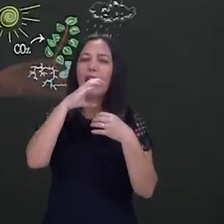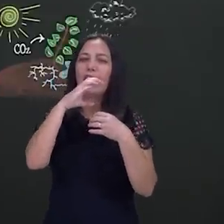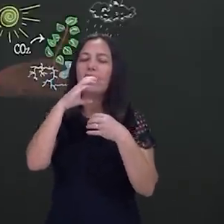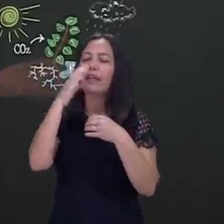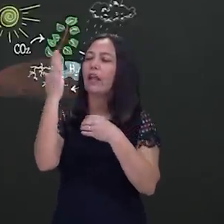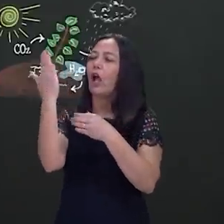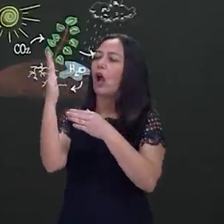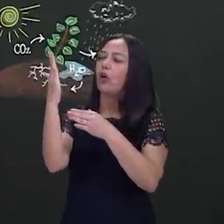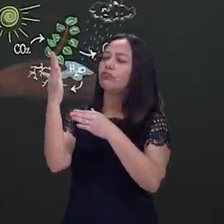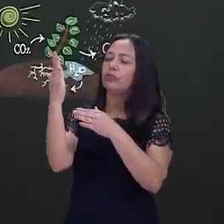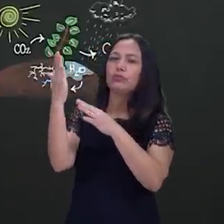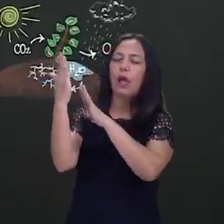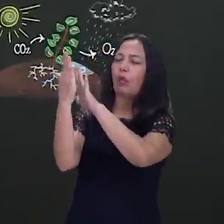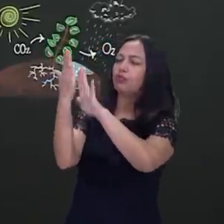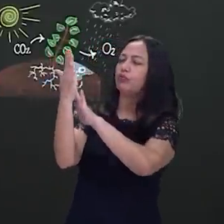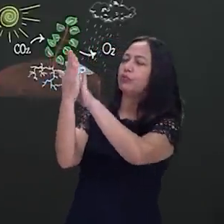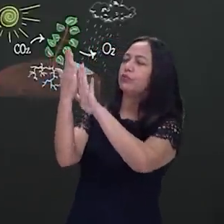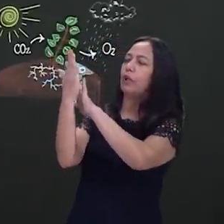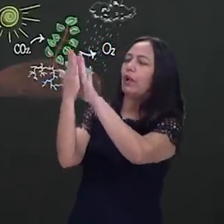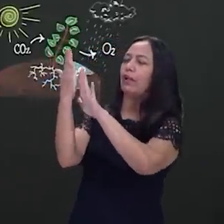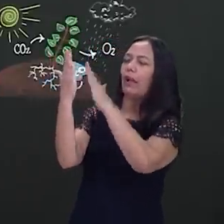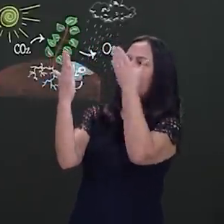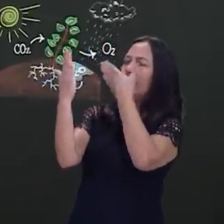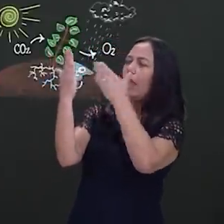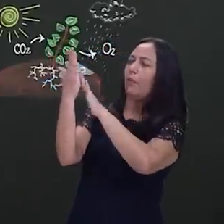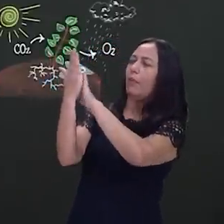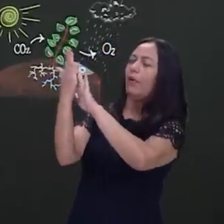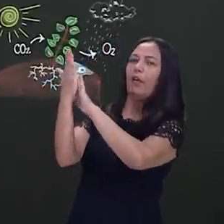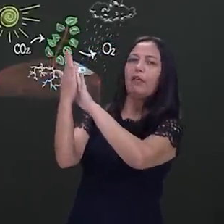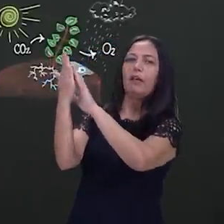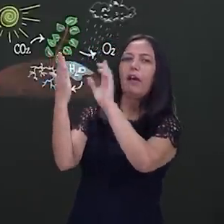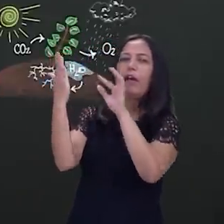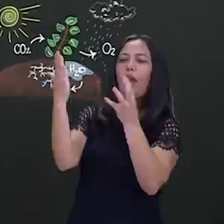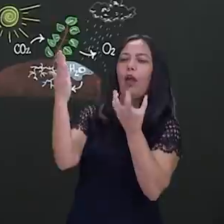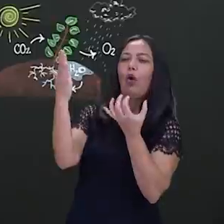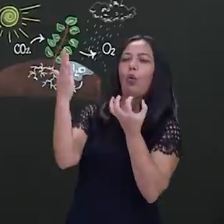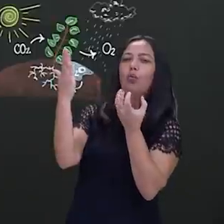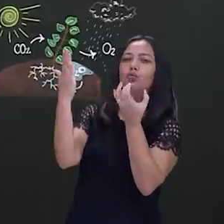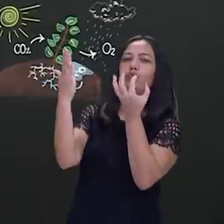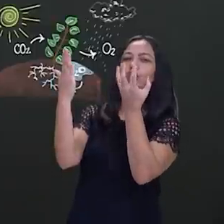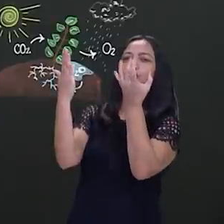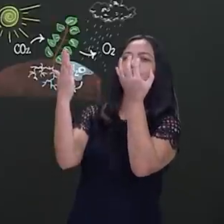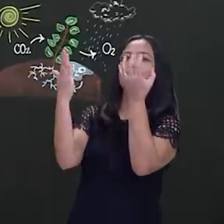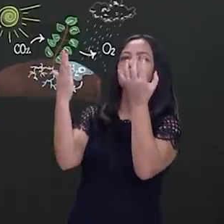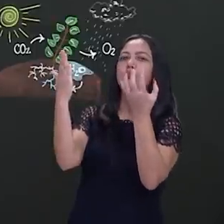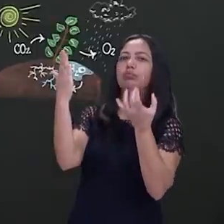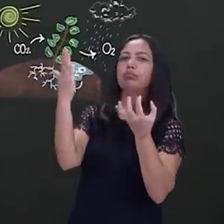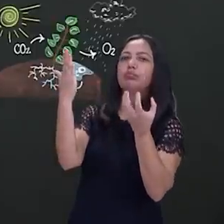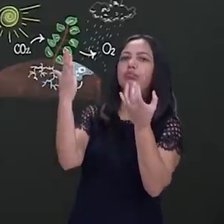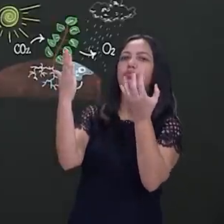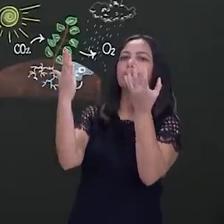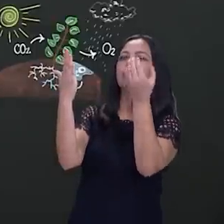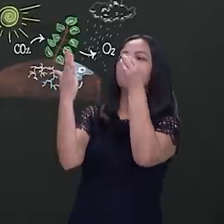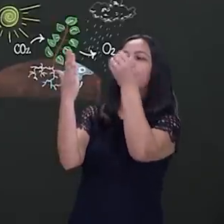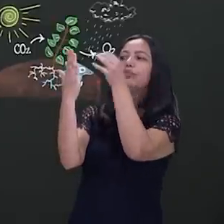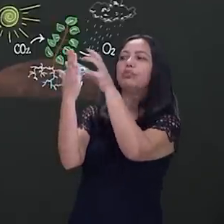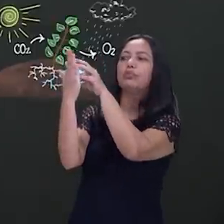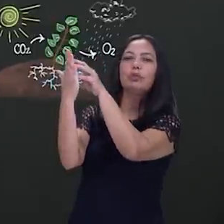De repente o vidro está todo embaçado. Por que que fica embaçado? O vapor do banho, ele vai para o